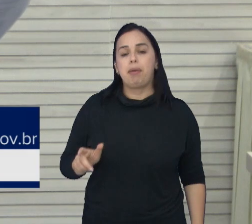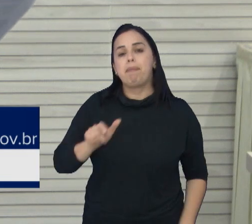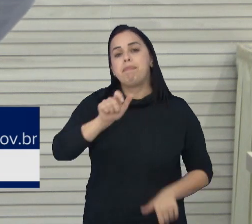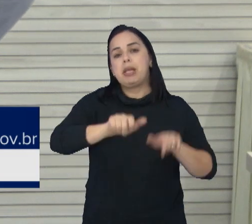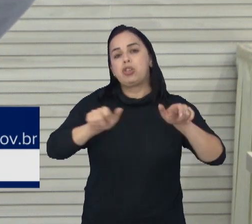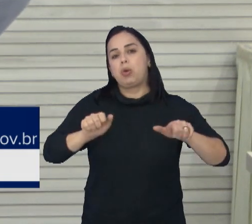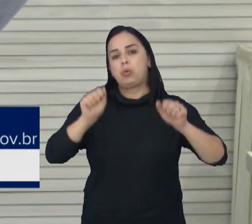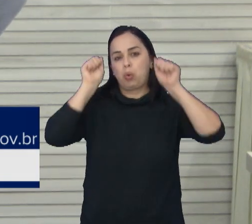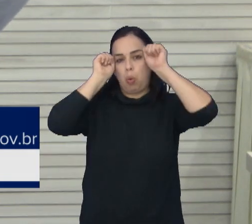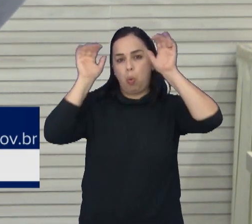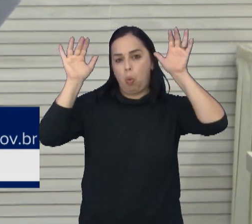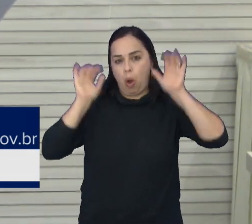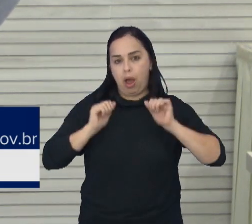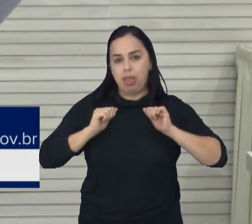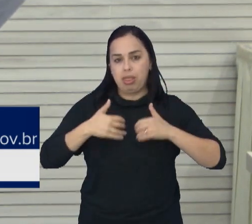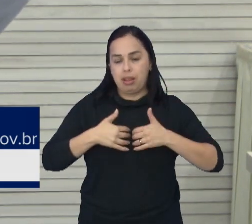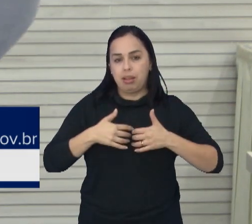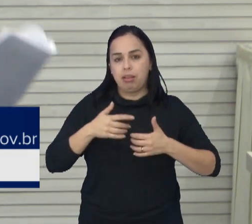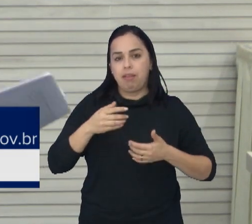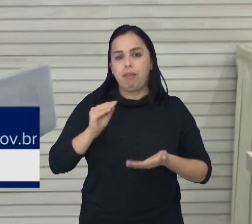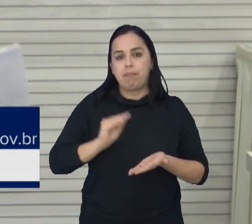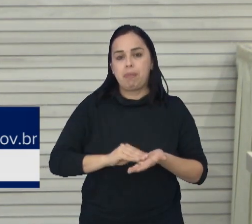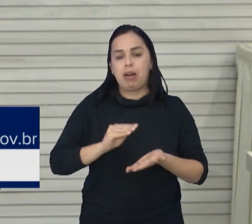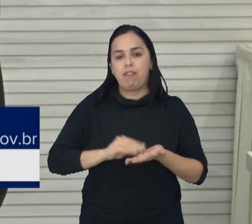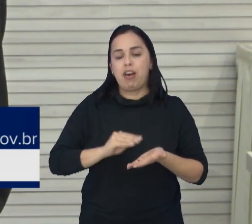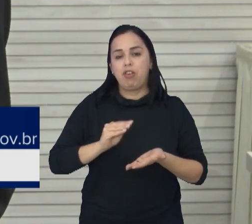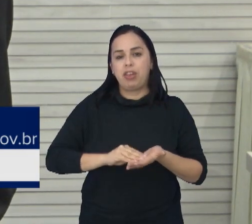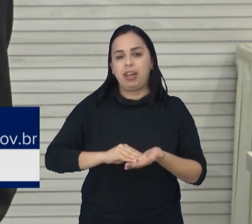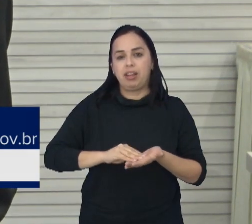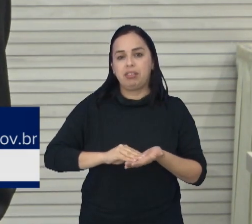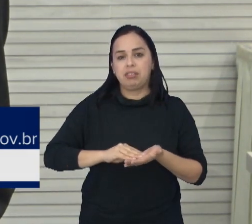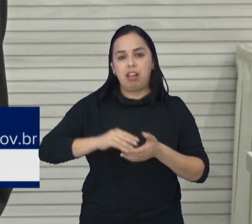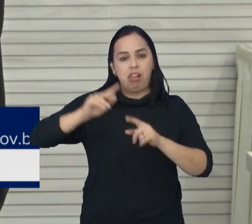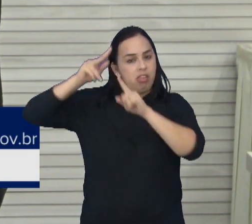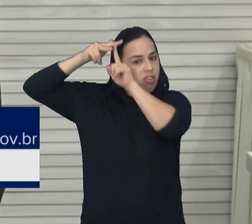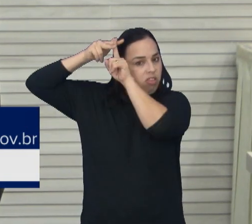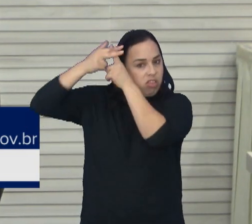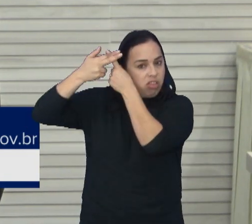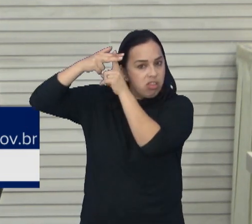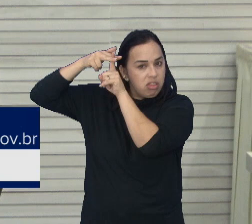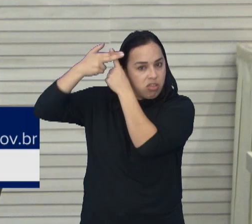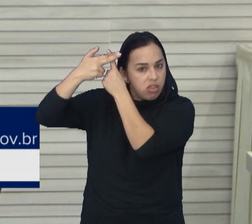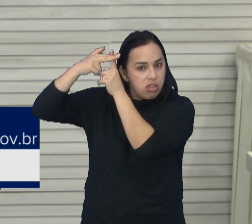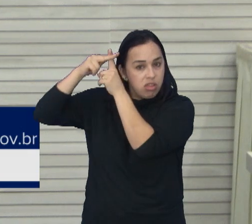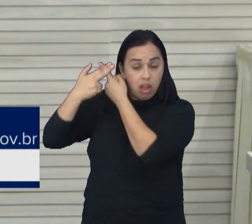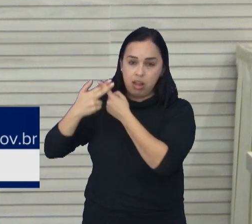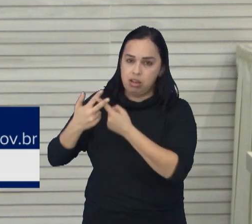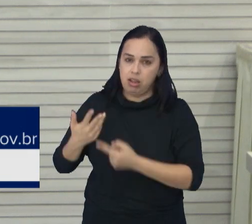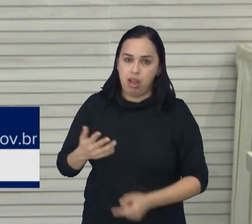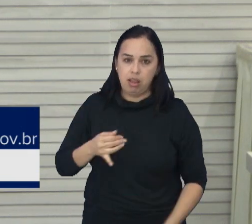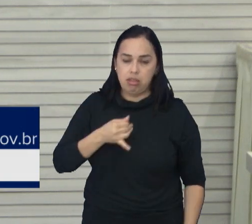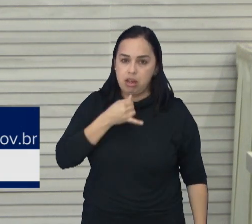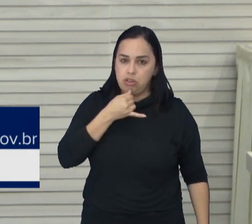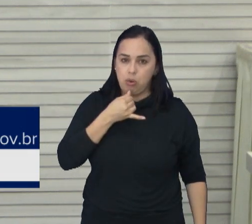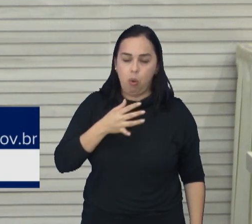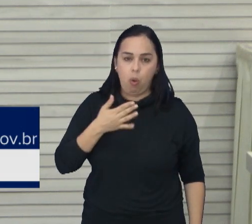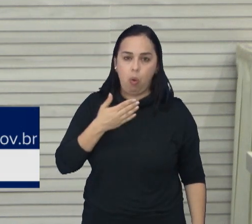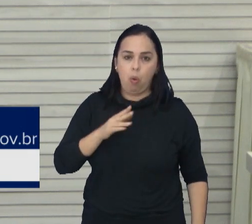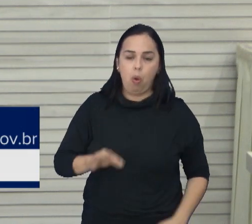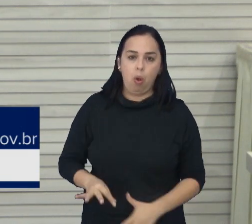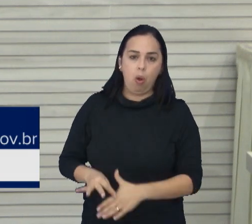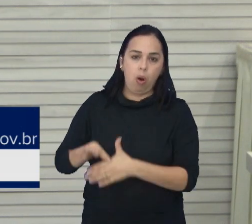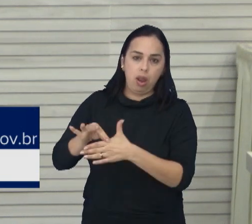com transtorno mental têm desequilíbrio de parafuso. É triste ouvir um líder do nosso país falar